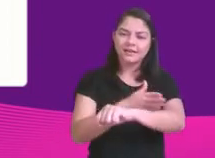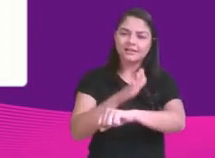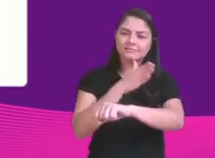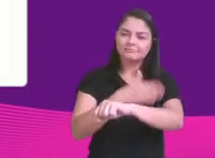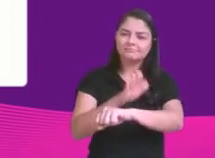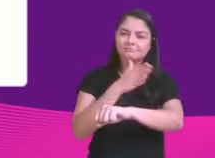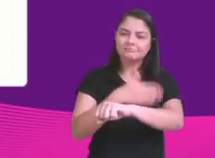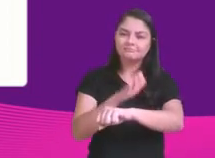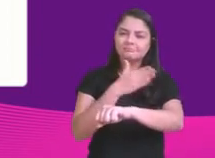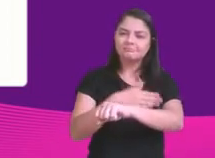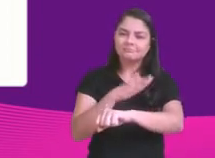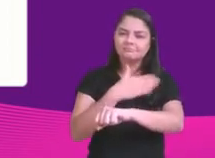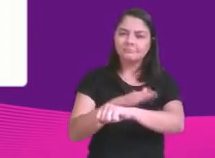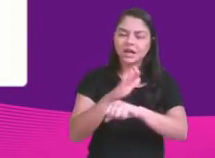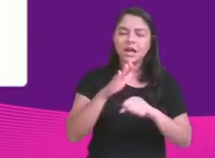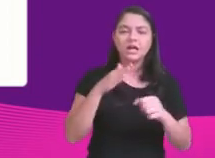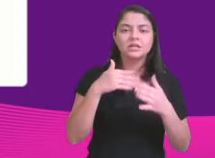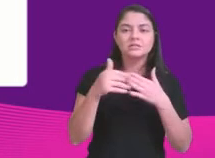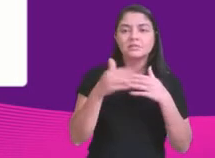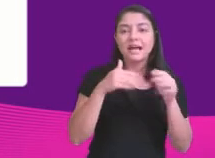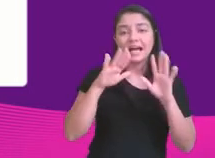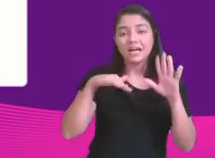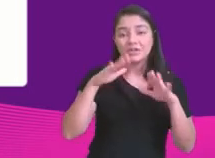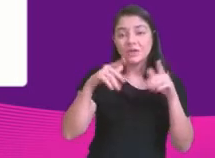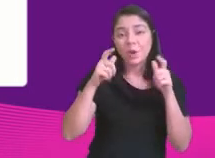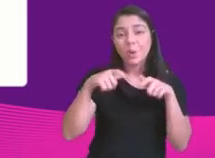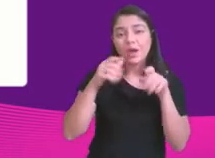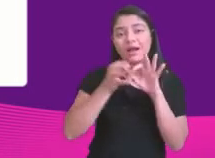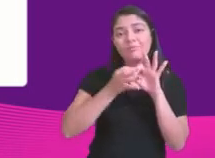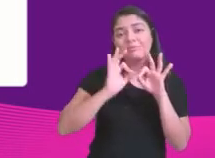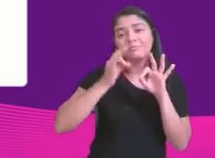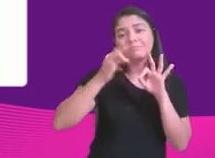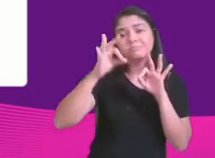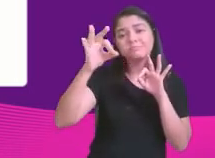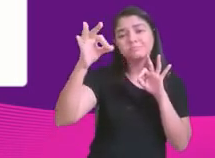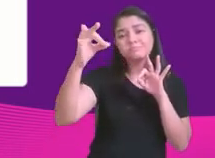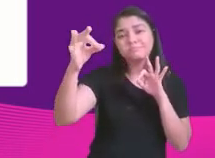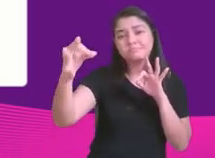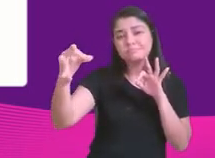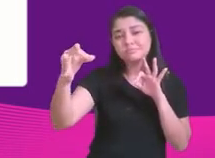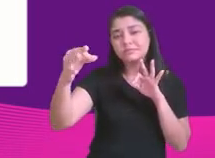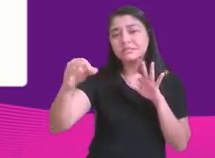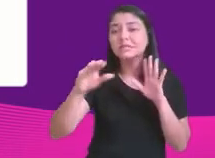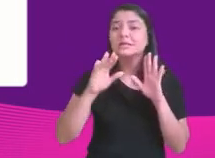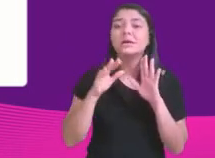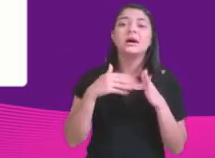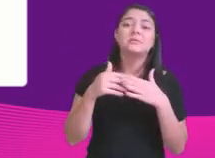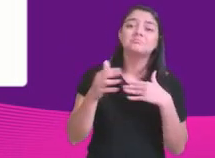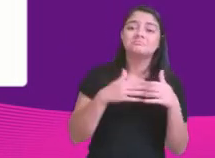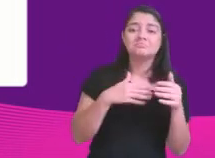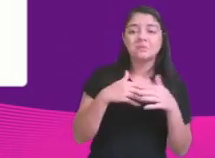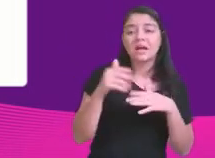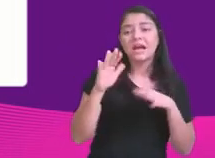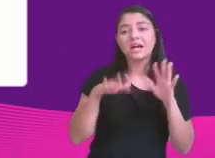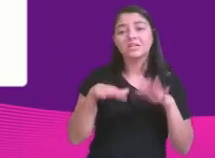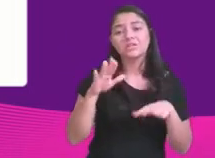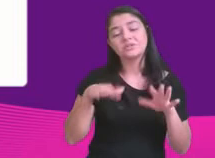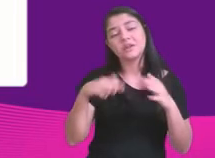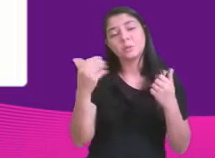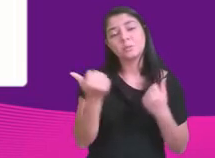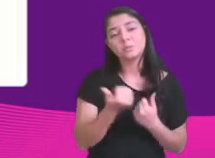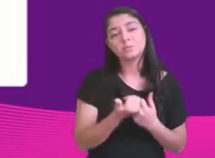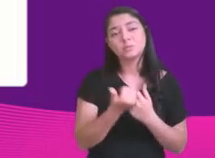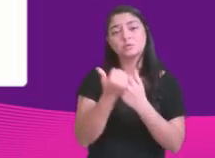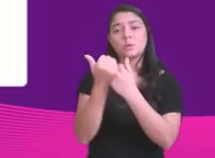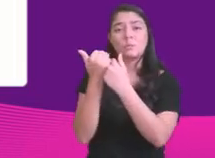cirurgiões, mesmo estando em locais remotos ou distantes, seja até por um suporte